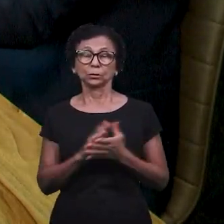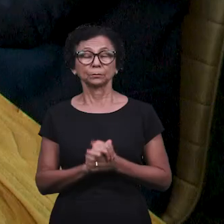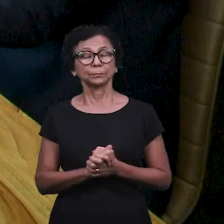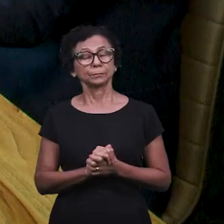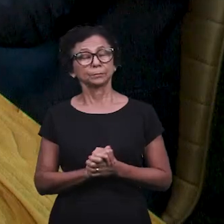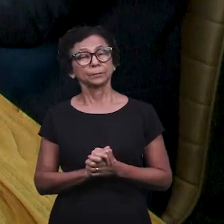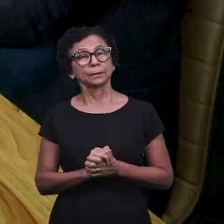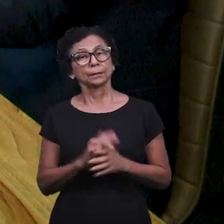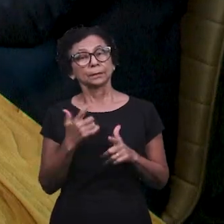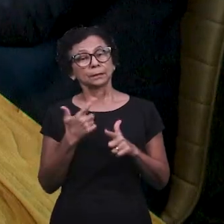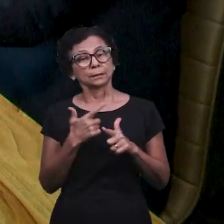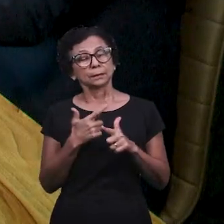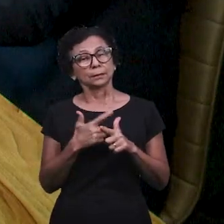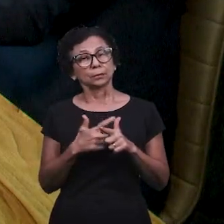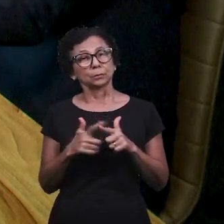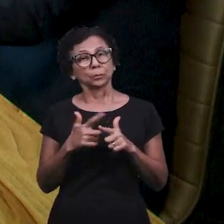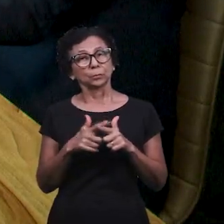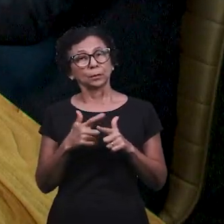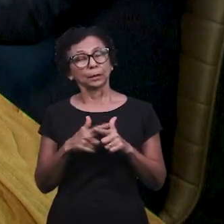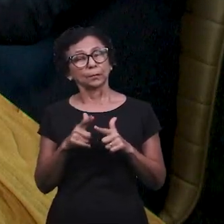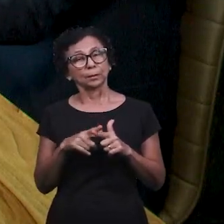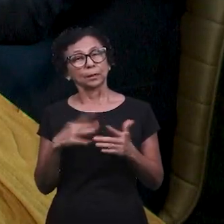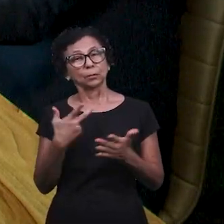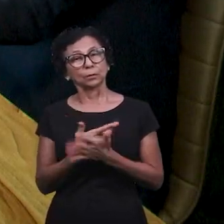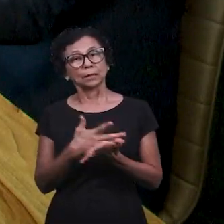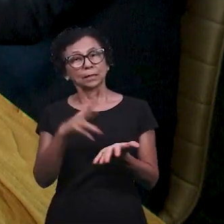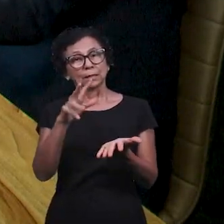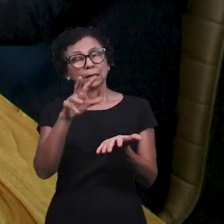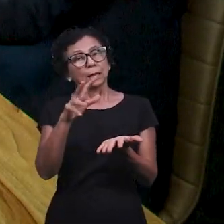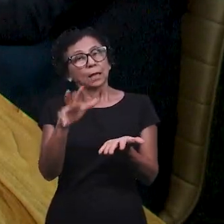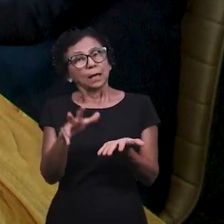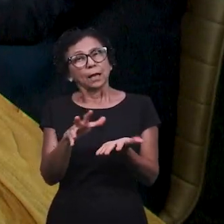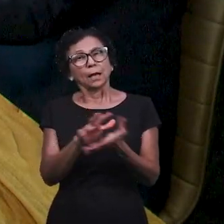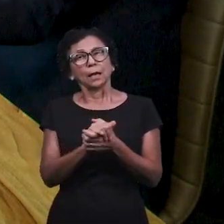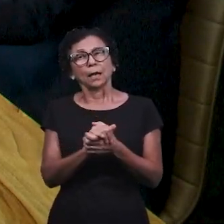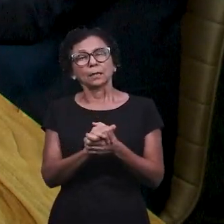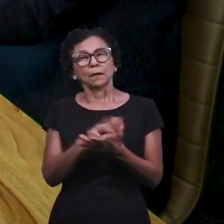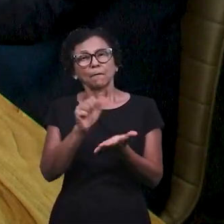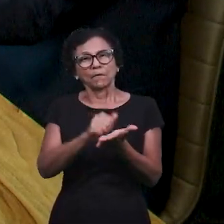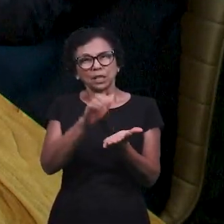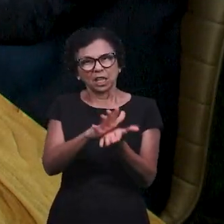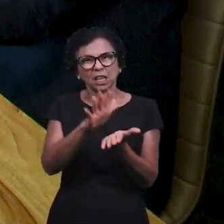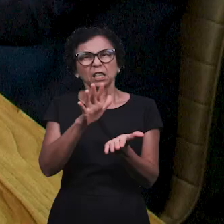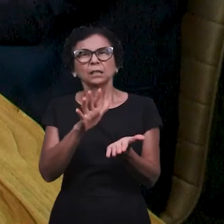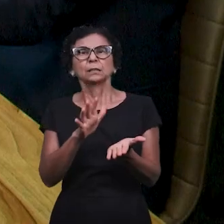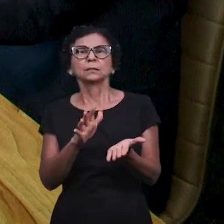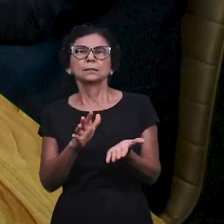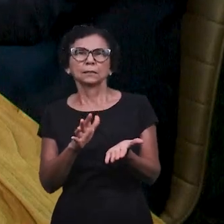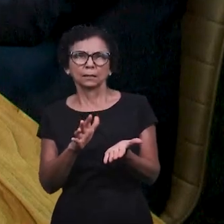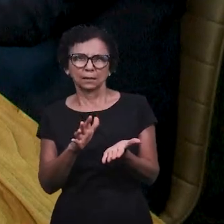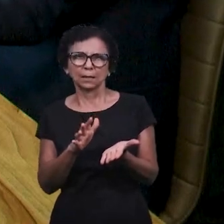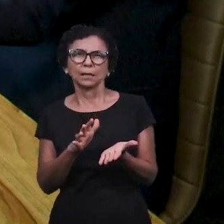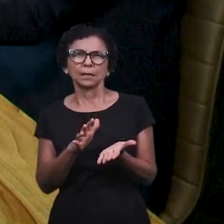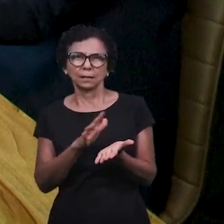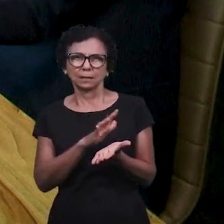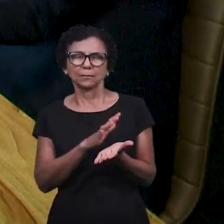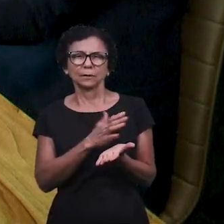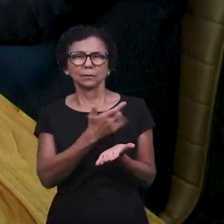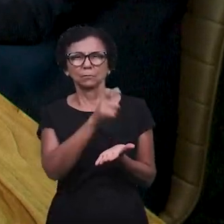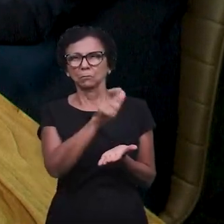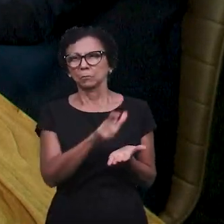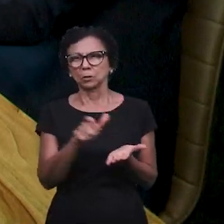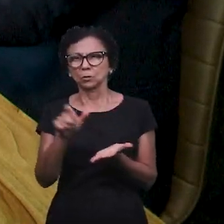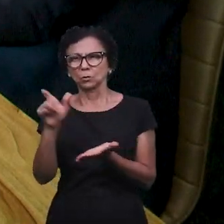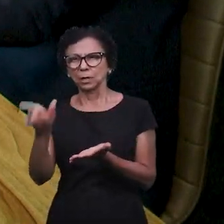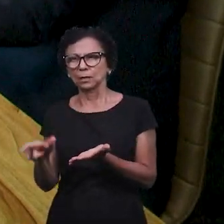a retaliação. Então, a confidencialidade, o anonimato... Isso é fundamental, né? Exato. Ele